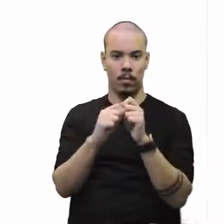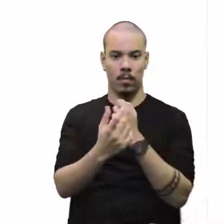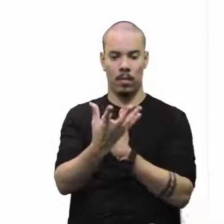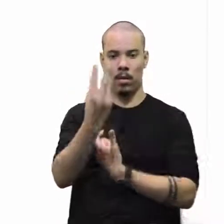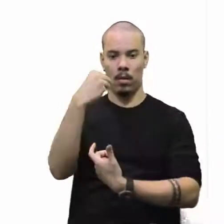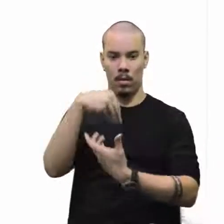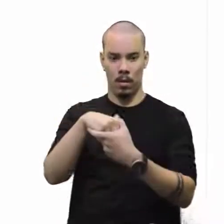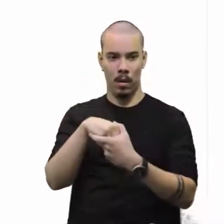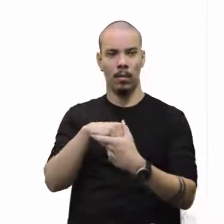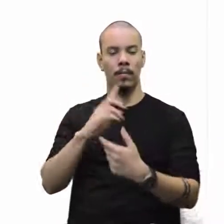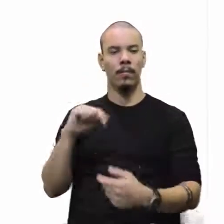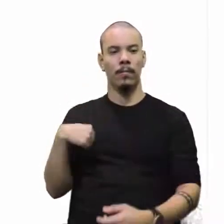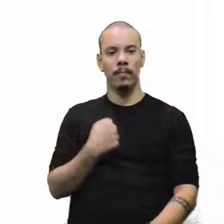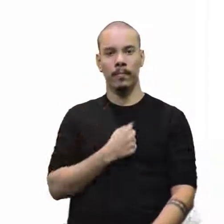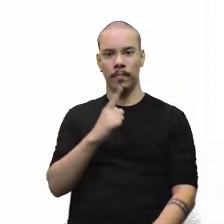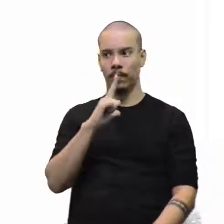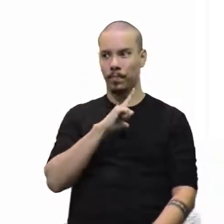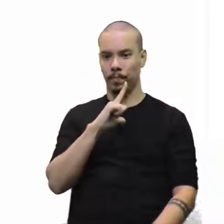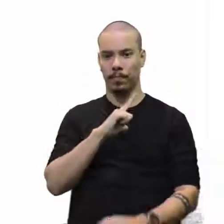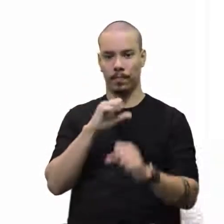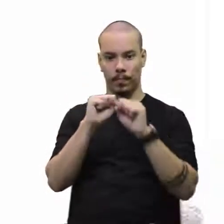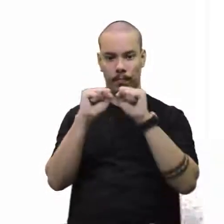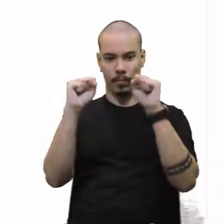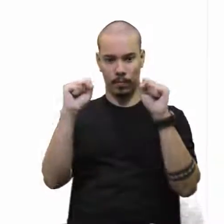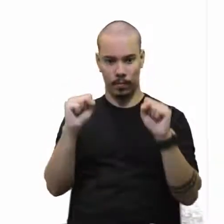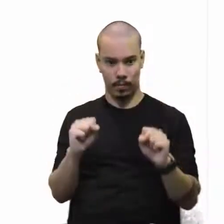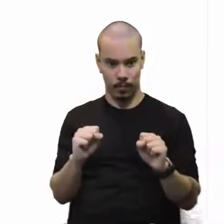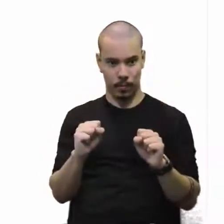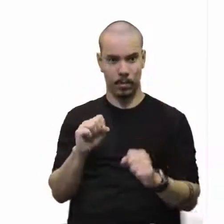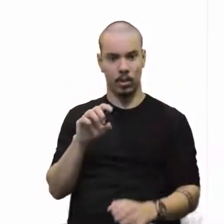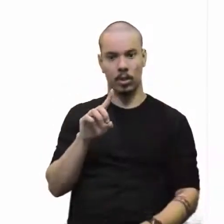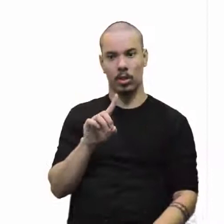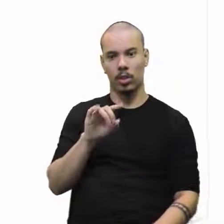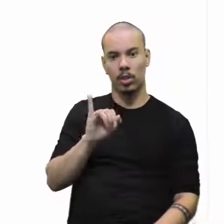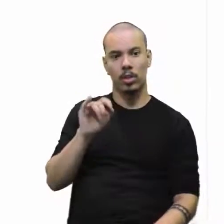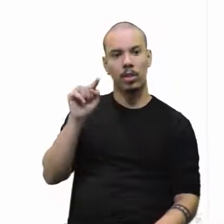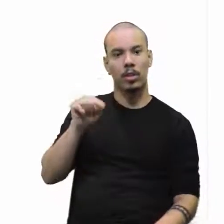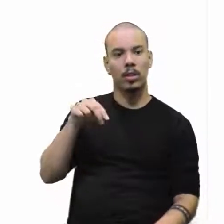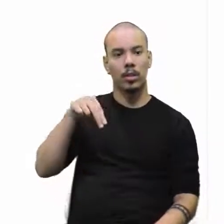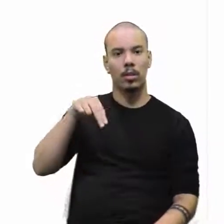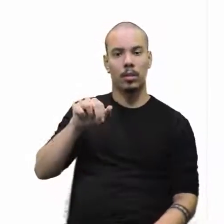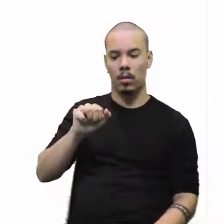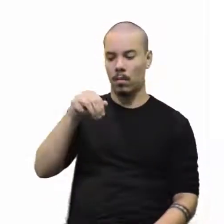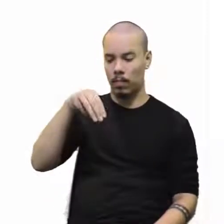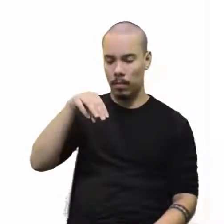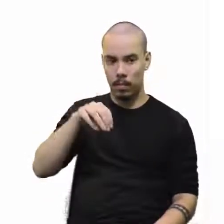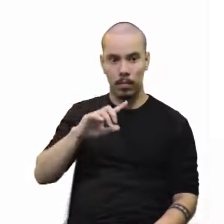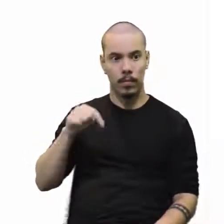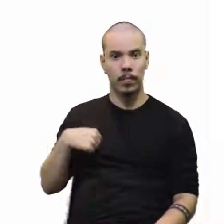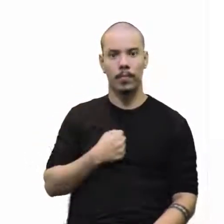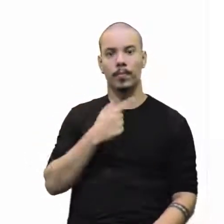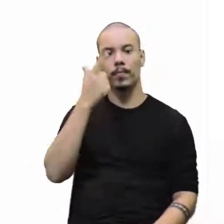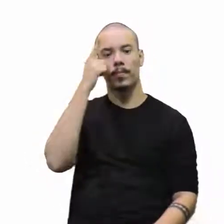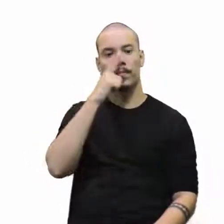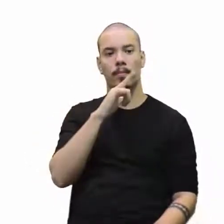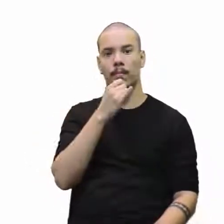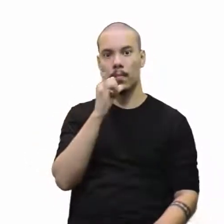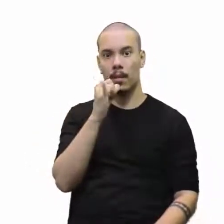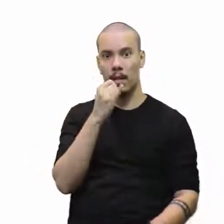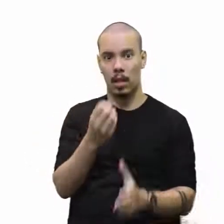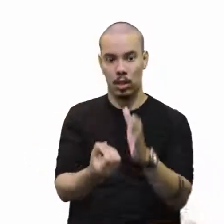gerador que nós temos aquele sistema ali do dínamo, né? Que é o sistema que nós tínhamos lá para gerar a energia